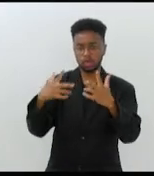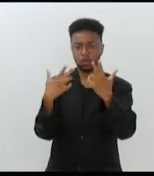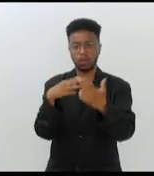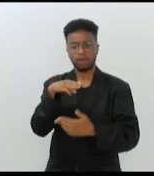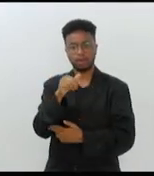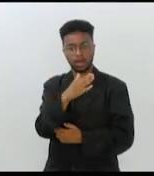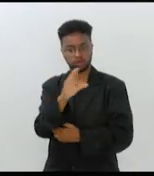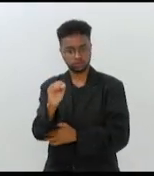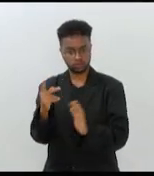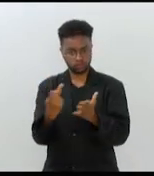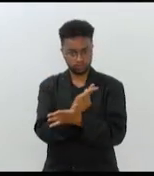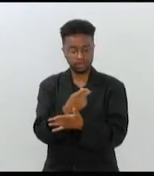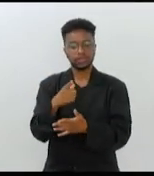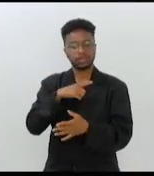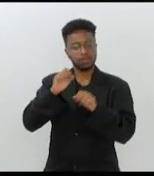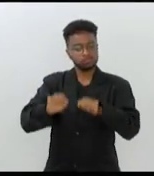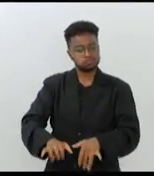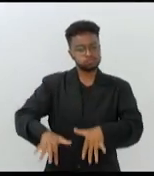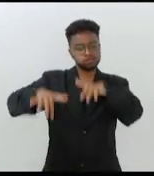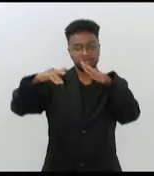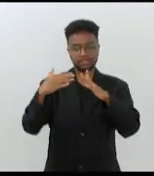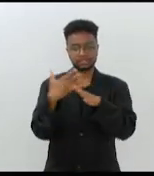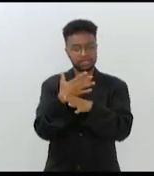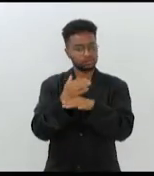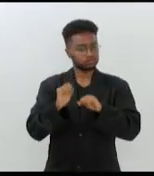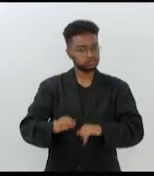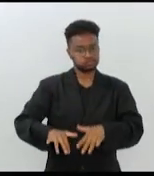deste ano, ela fica debaixo d'água.